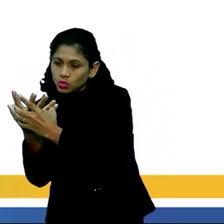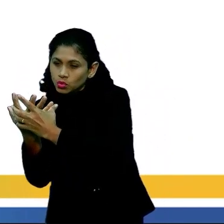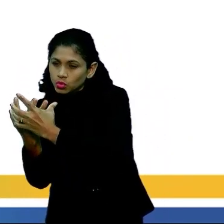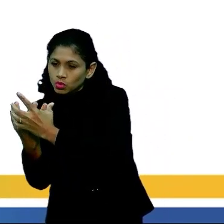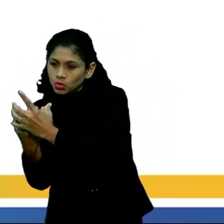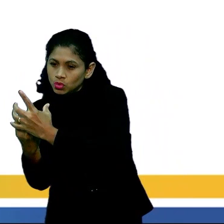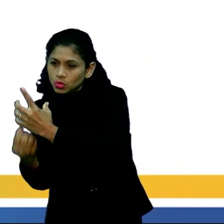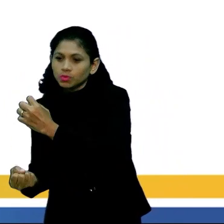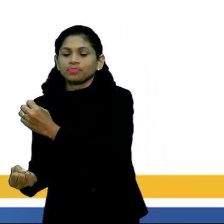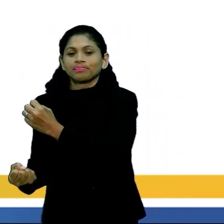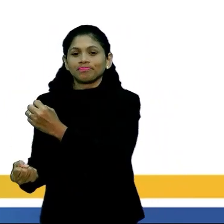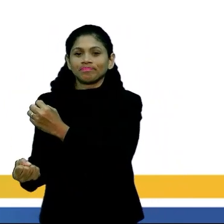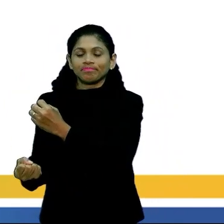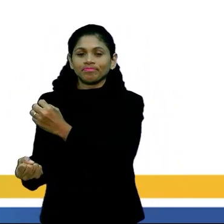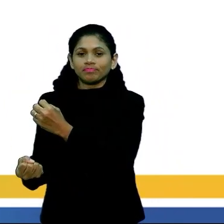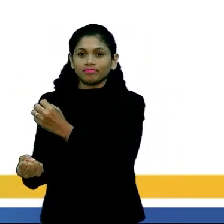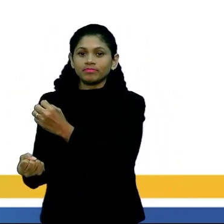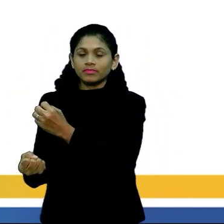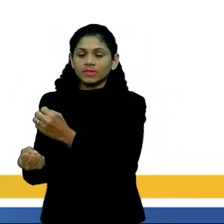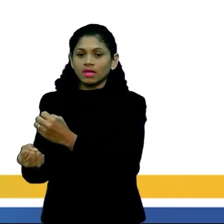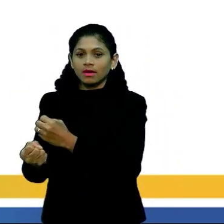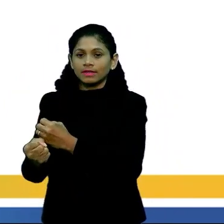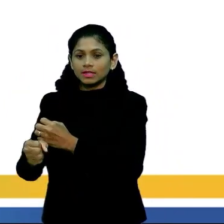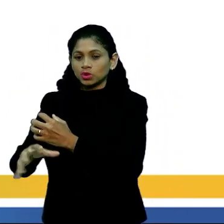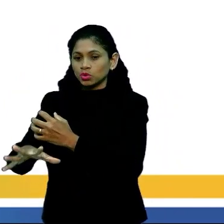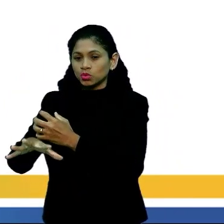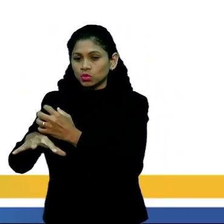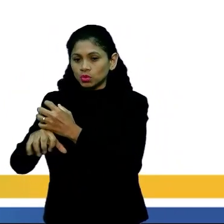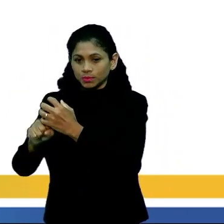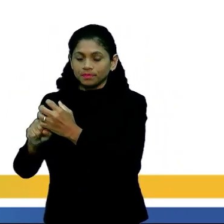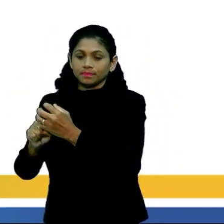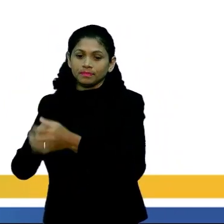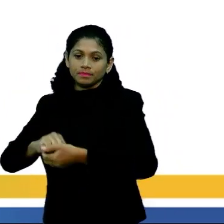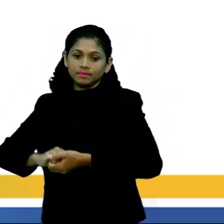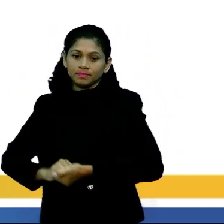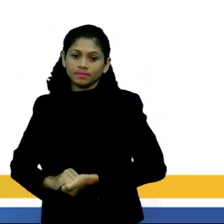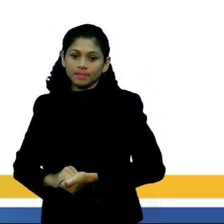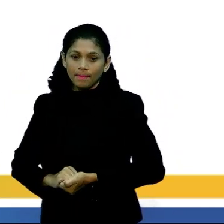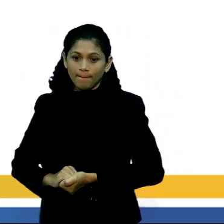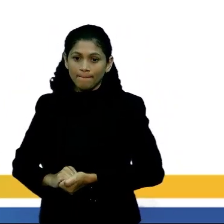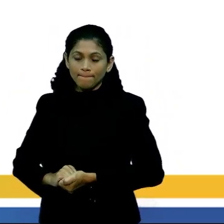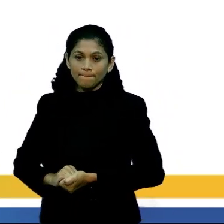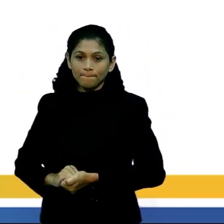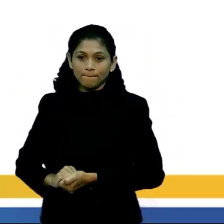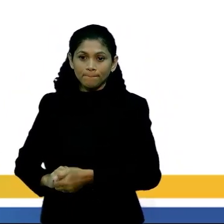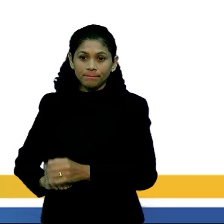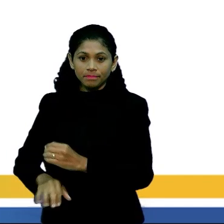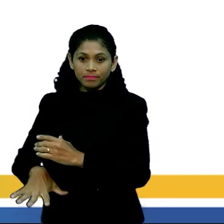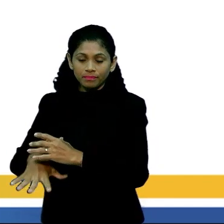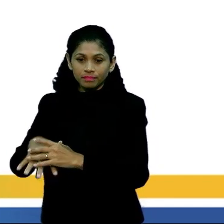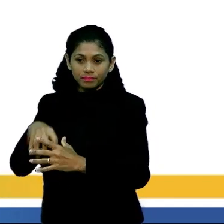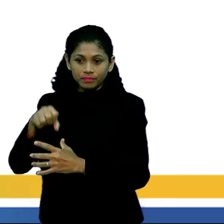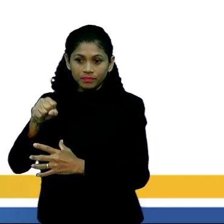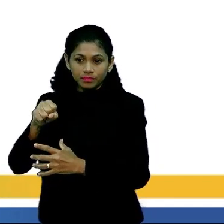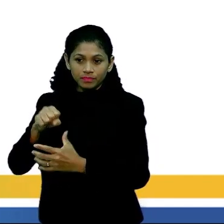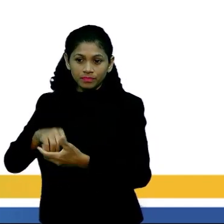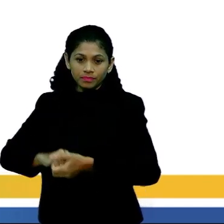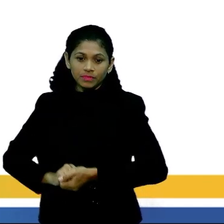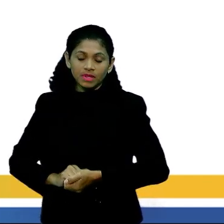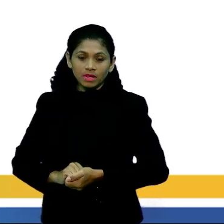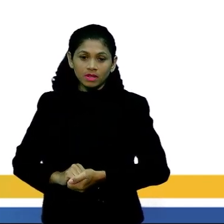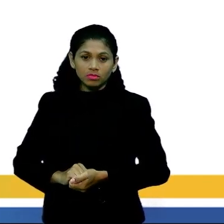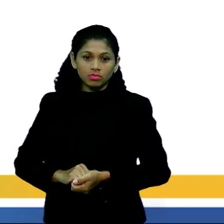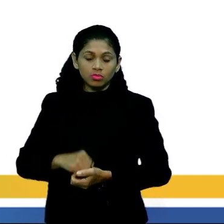eu tenho aí um direcionamento para resolver essa questão. Então na etapa 1 foi um eletroímã, na etapa 2